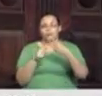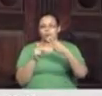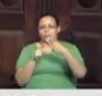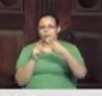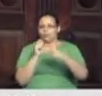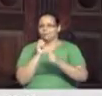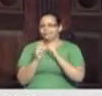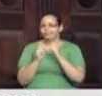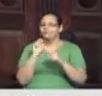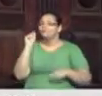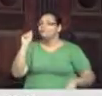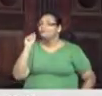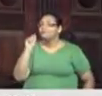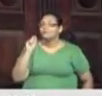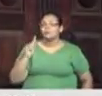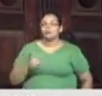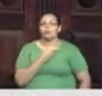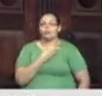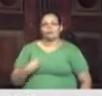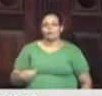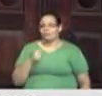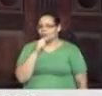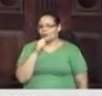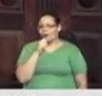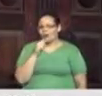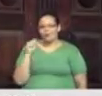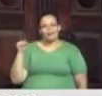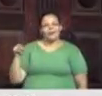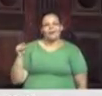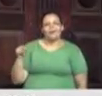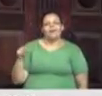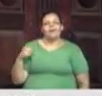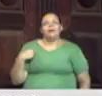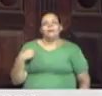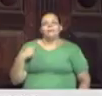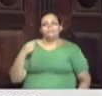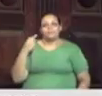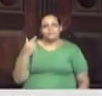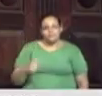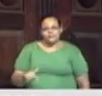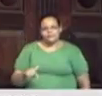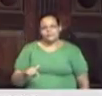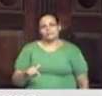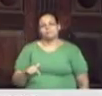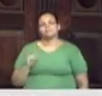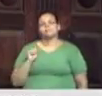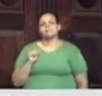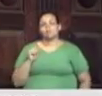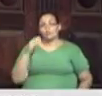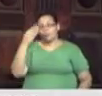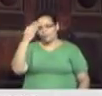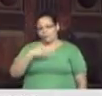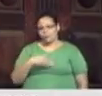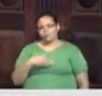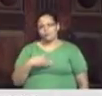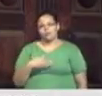crítica que nós fizemos é que um governo sem nenhuma credibilidade, que reiteradamente promete